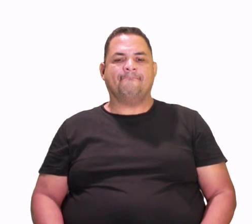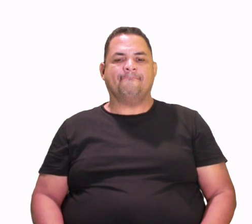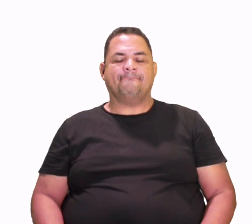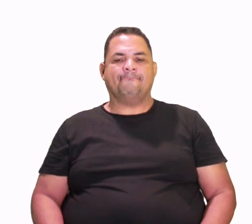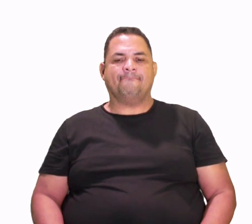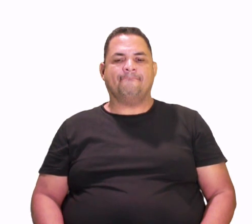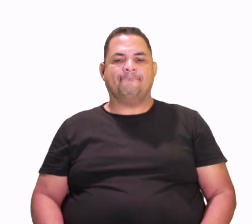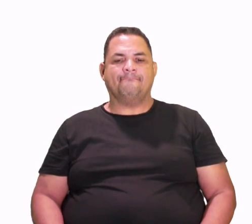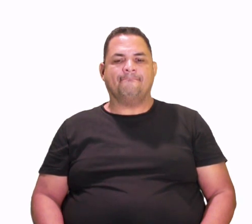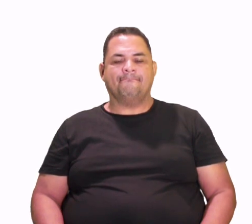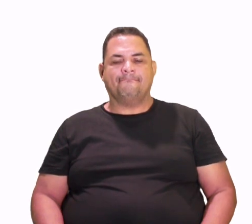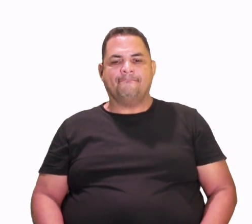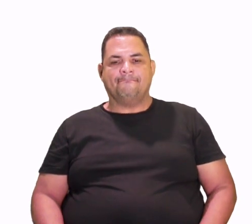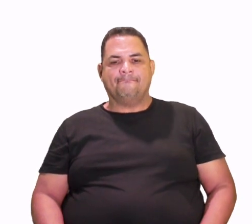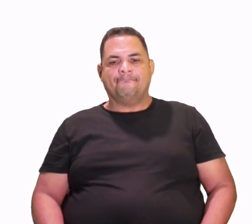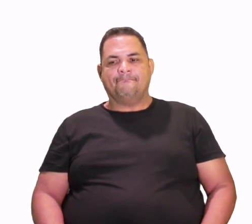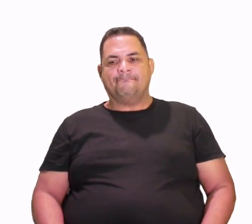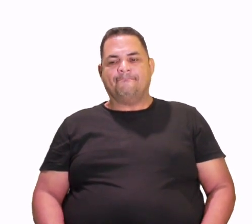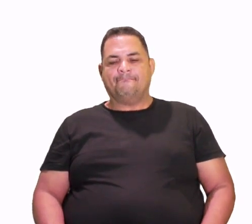Thanksgiving